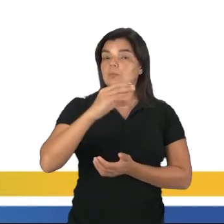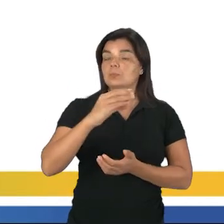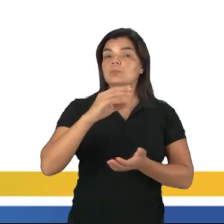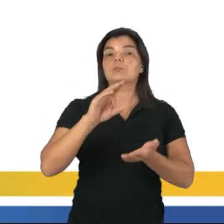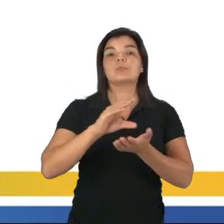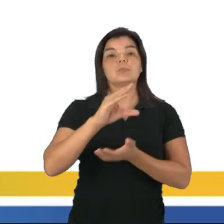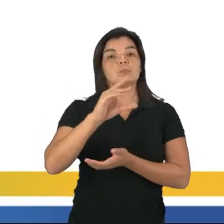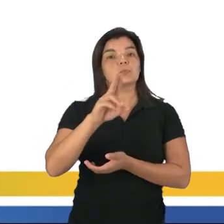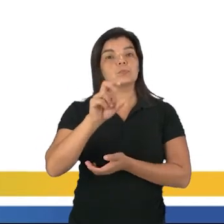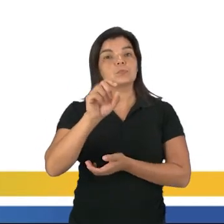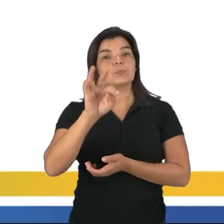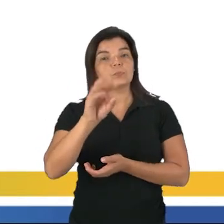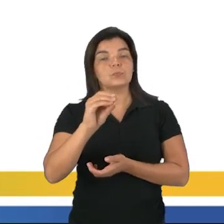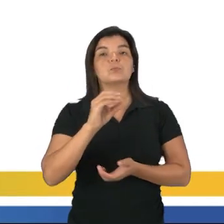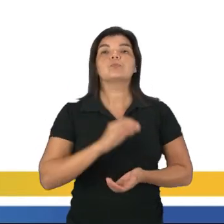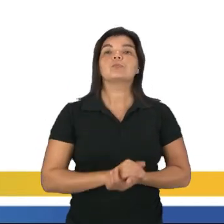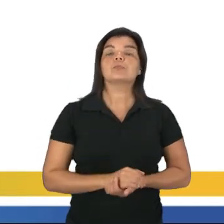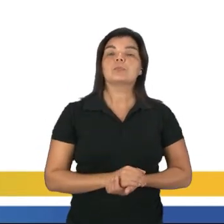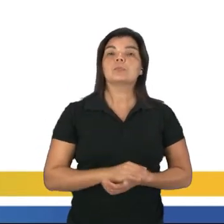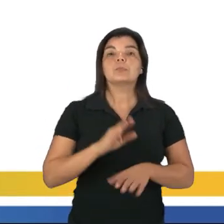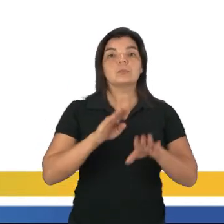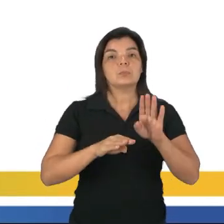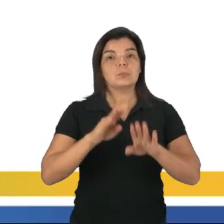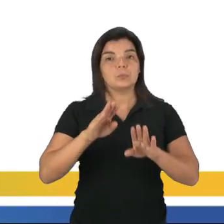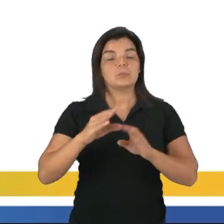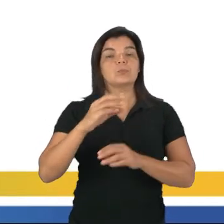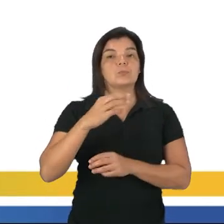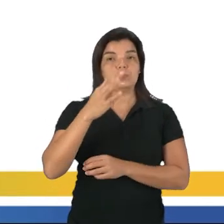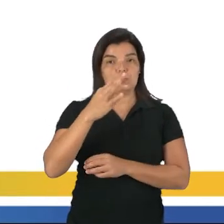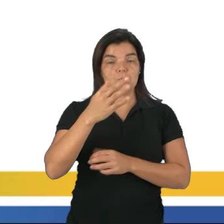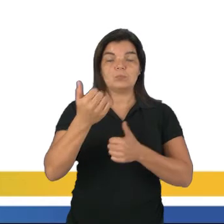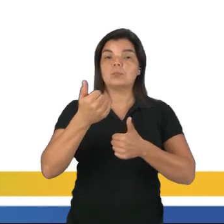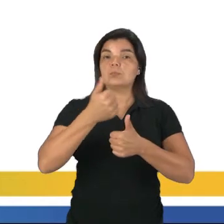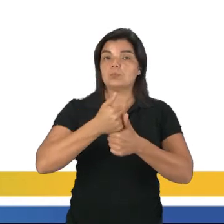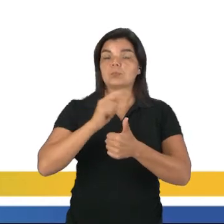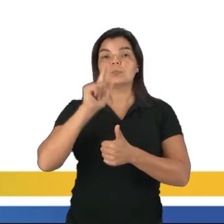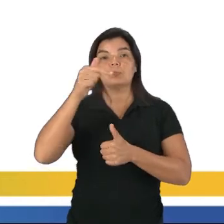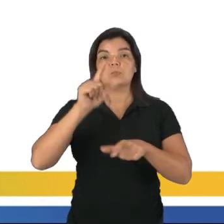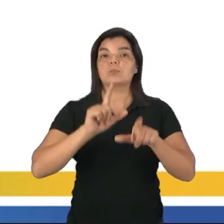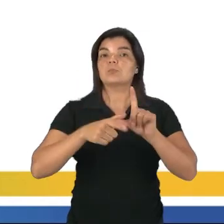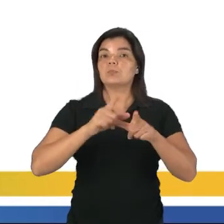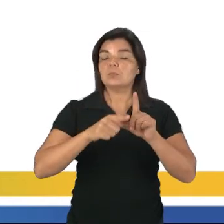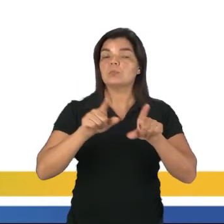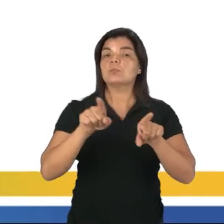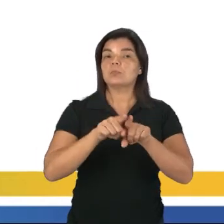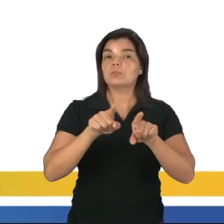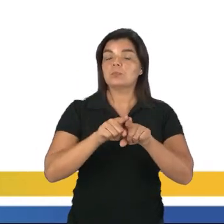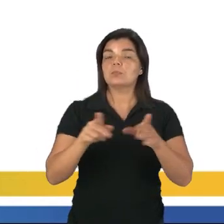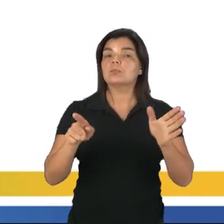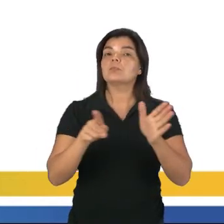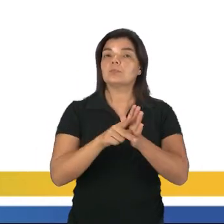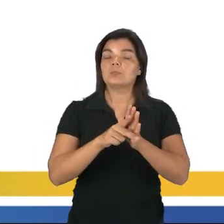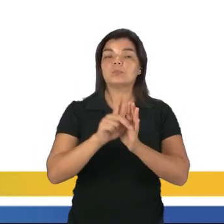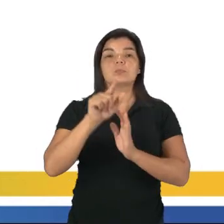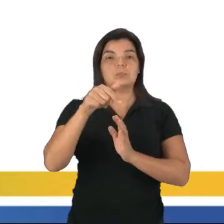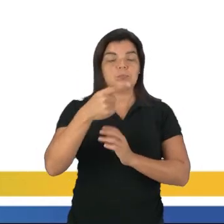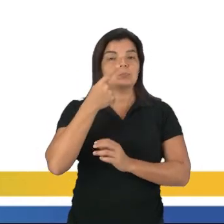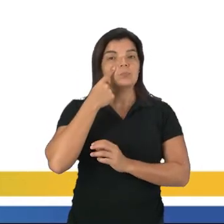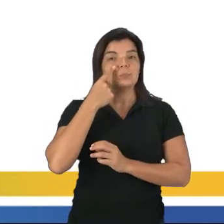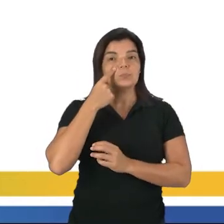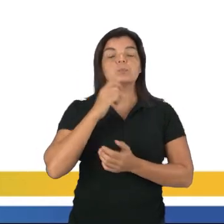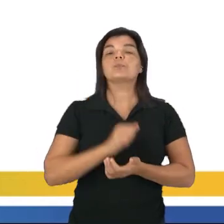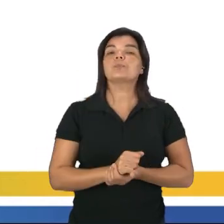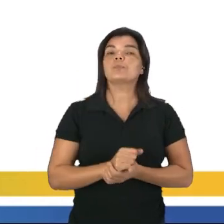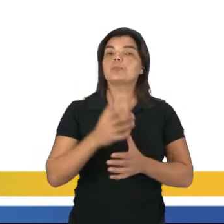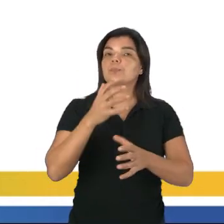porque a gente está trabalhando ali com custo. Então, muitas vezes, o f ele vai ser substituído por uma letra que seja mais apropriada para determinar ali